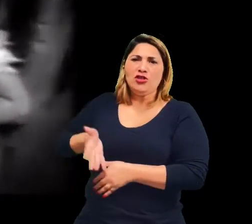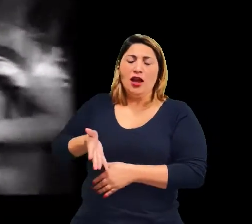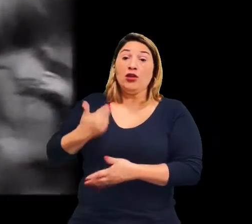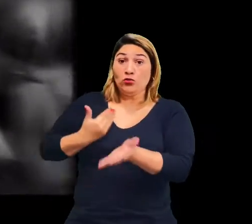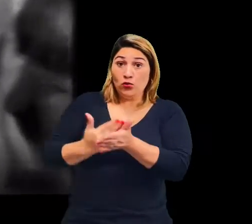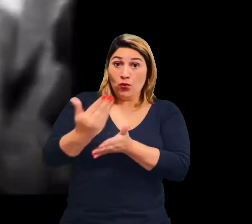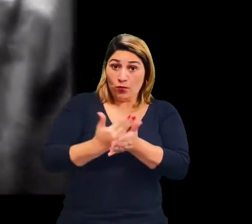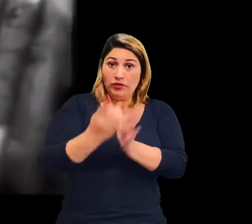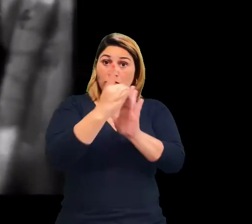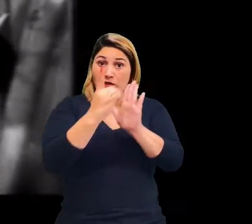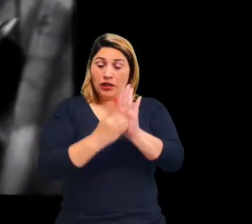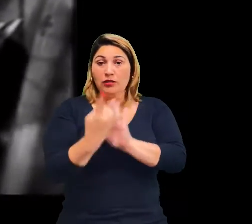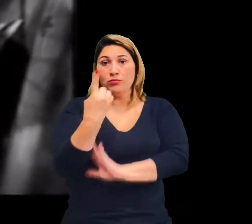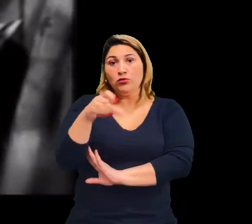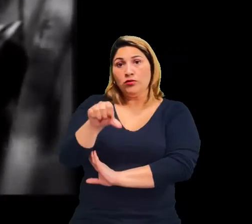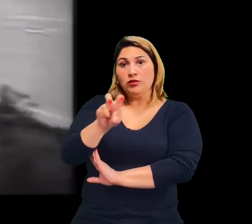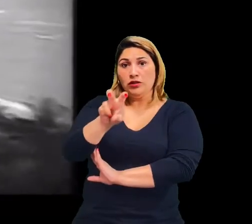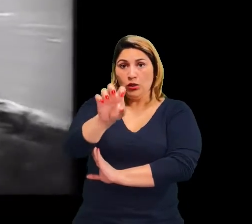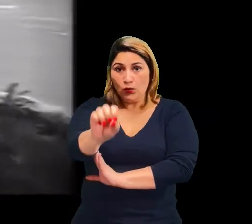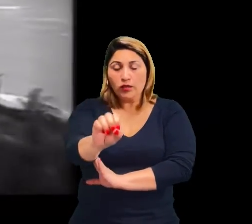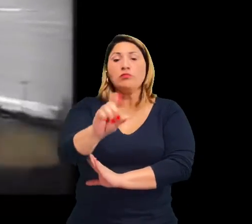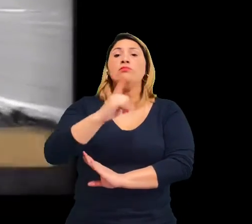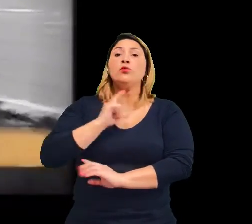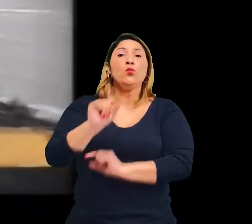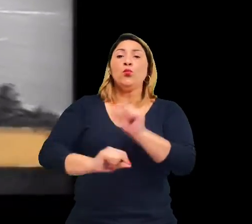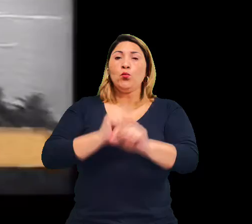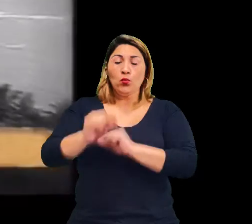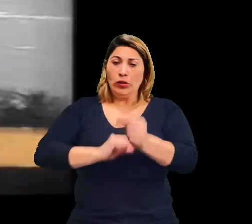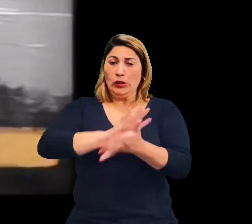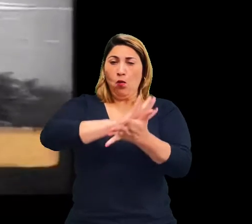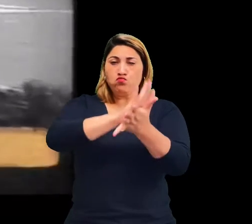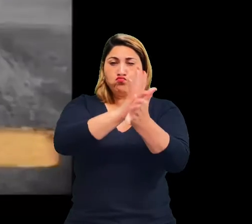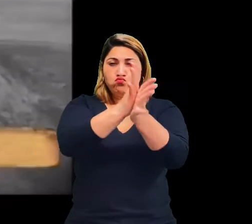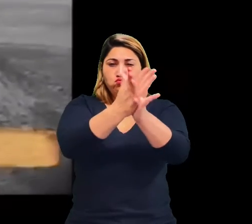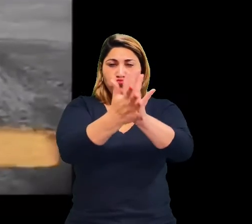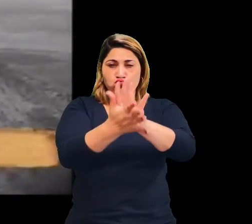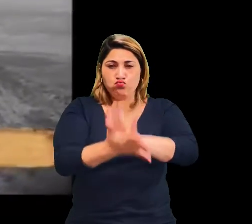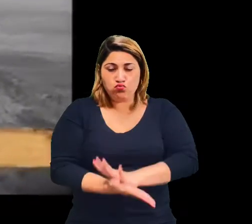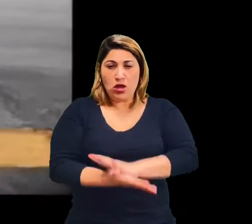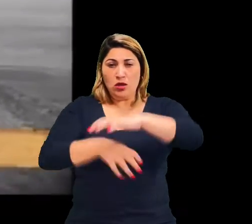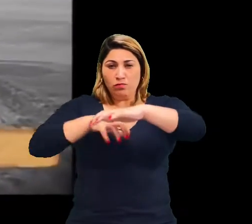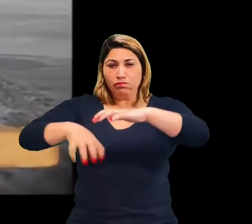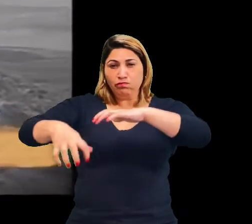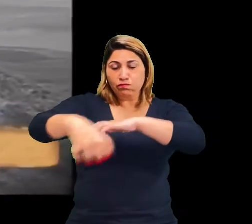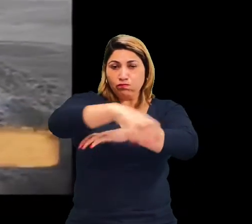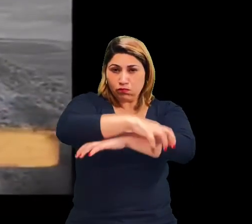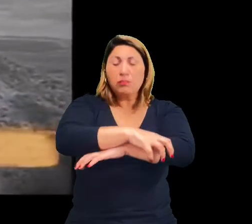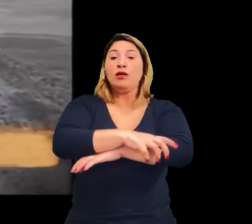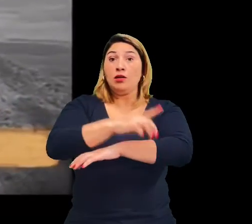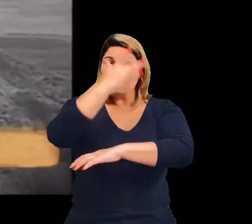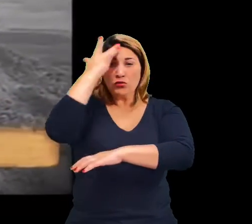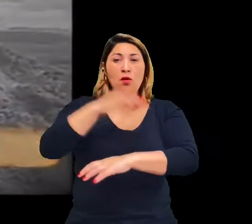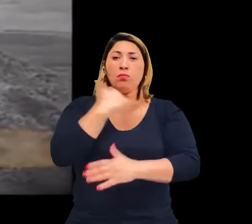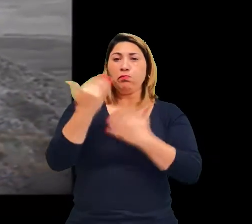de 1950, houve um massacre na aldeia pataxó de Barra Velha, com grande número de mortos.